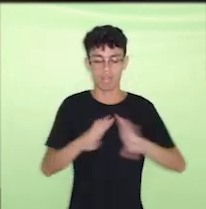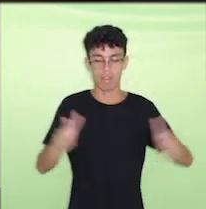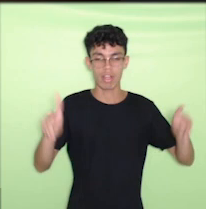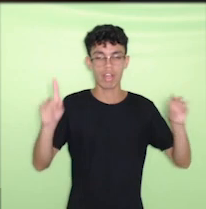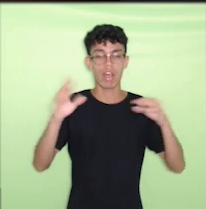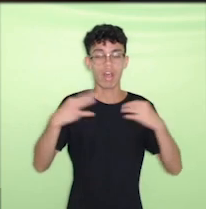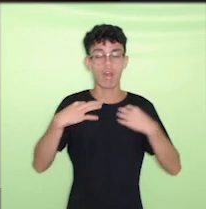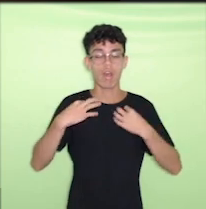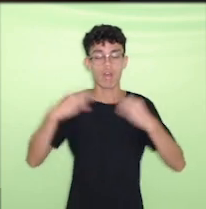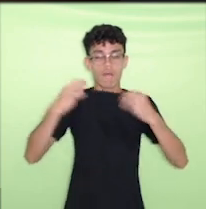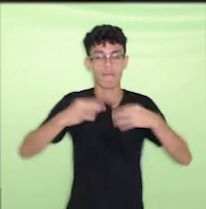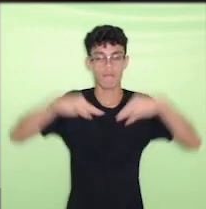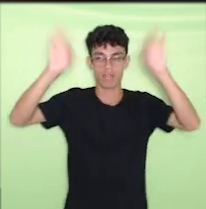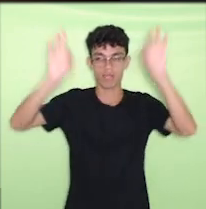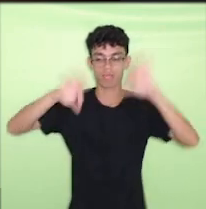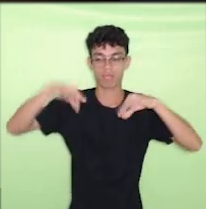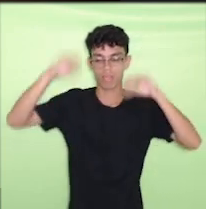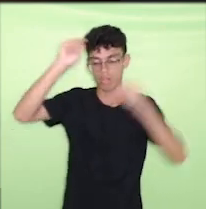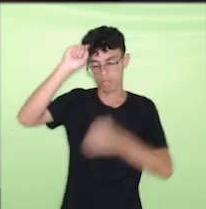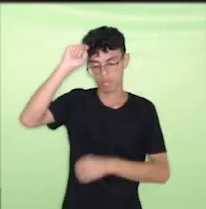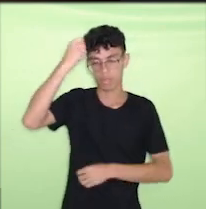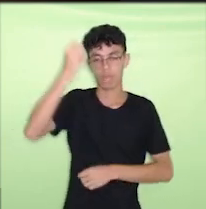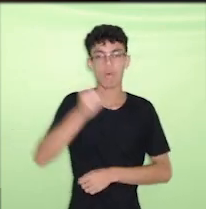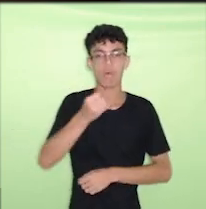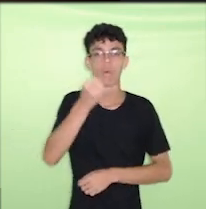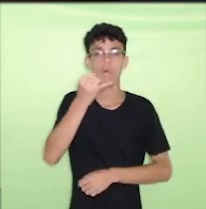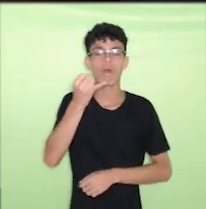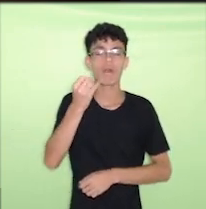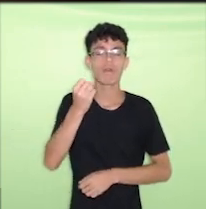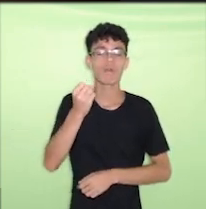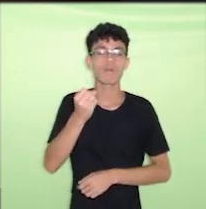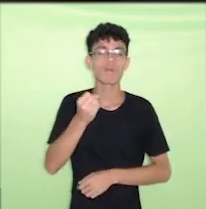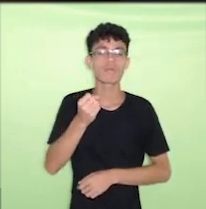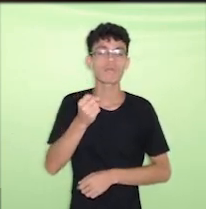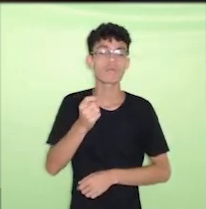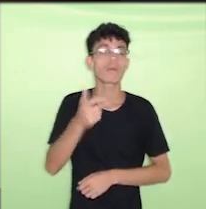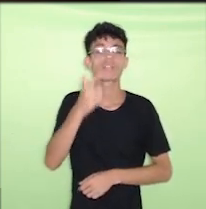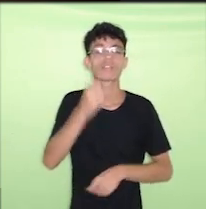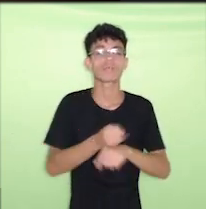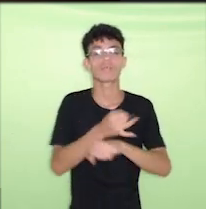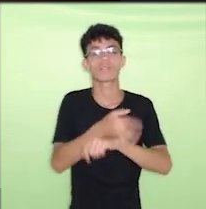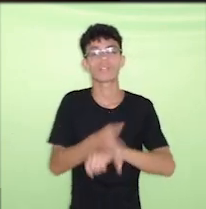com um camisolão preto. Quase madrugada. Clima muito sombrio.